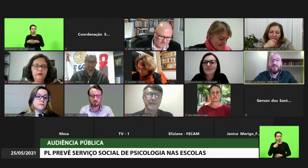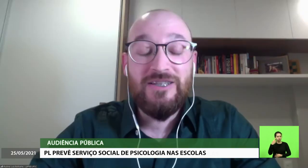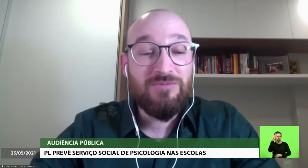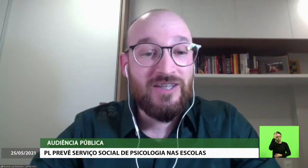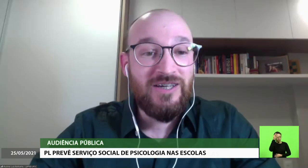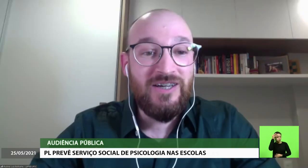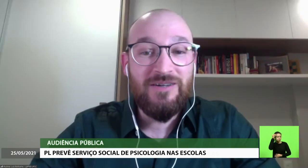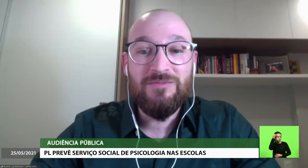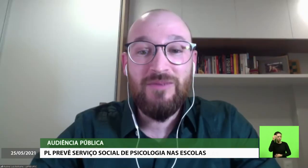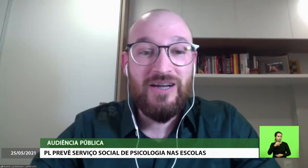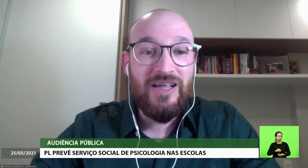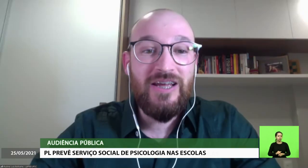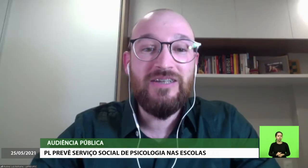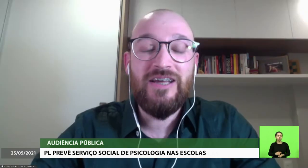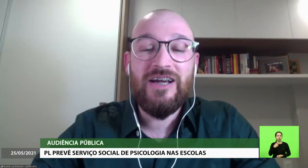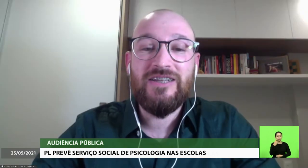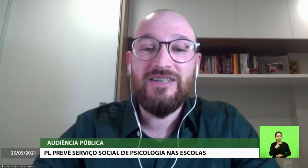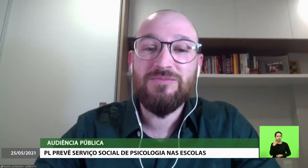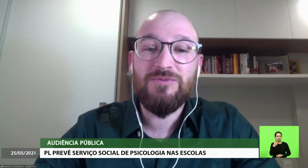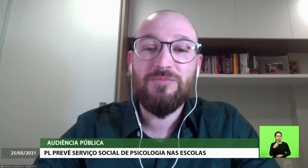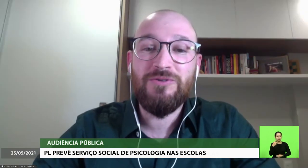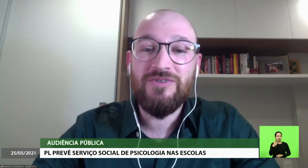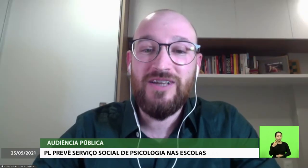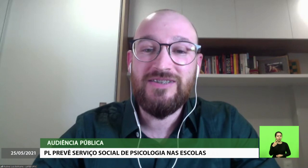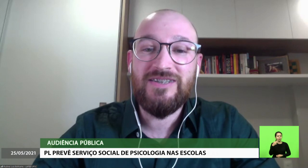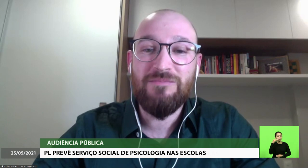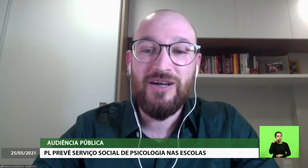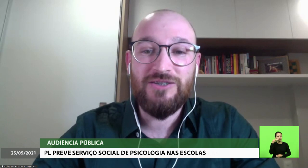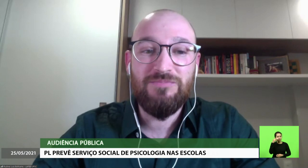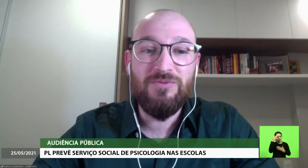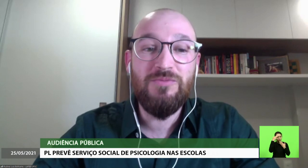Carminati, deputada Marlene, né? Agradeço